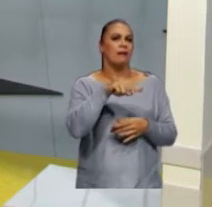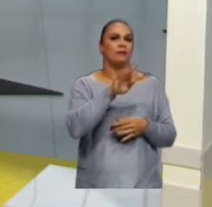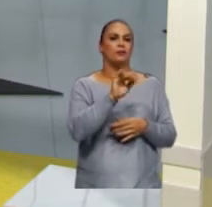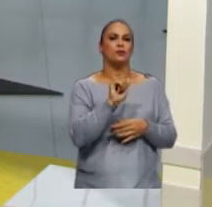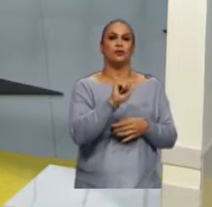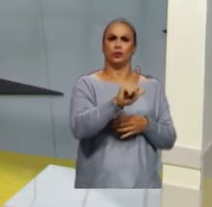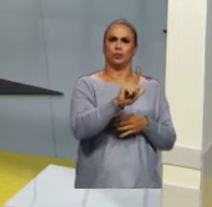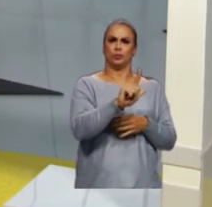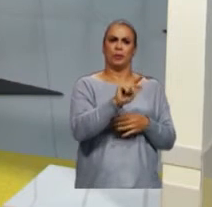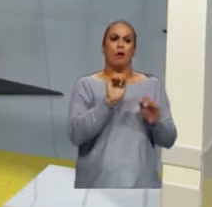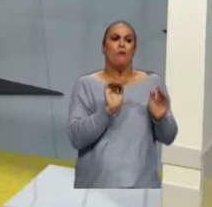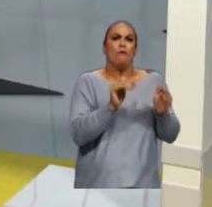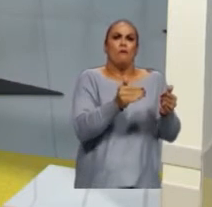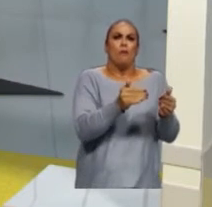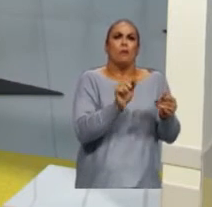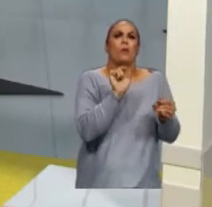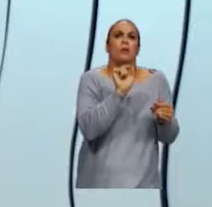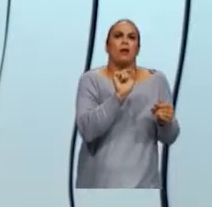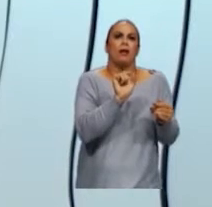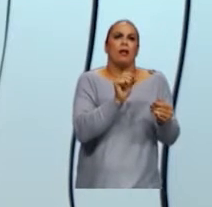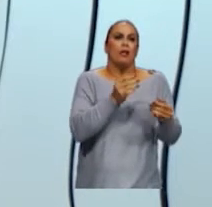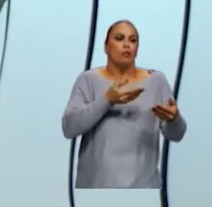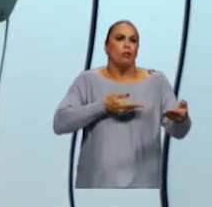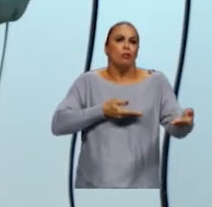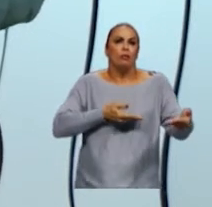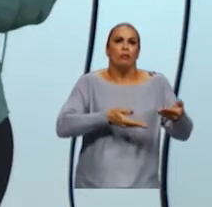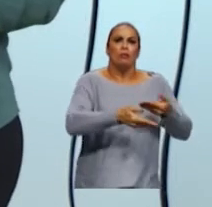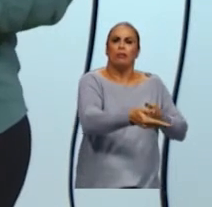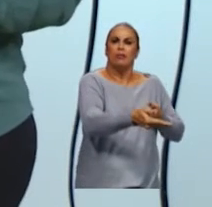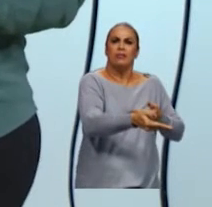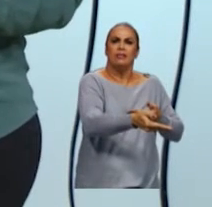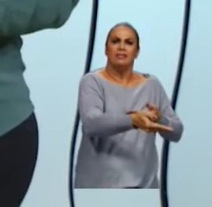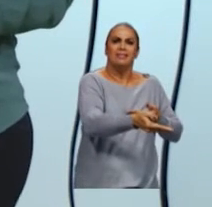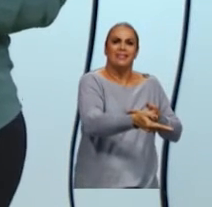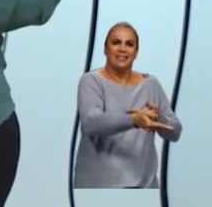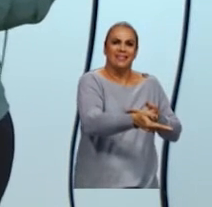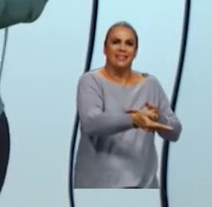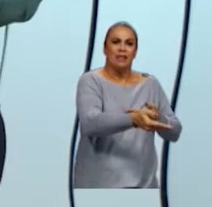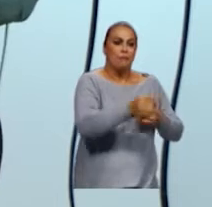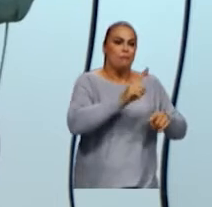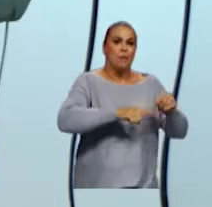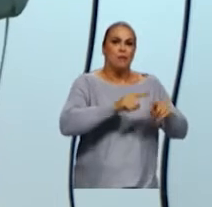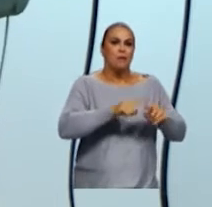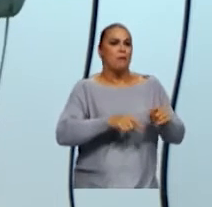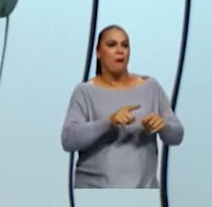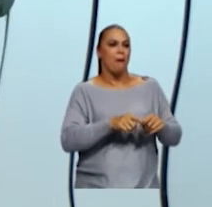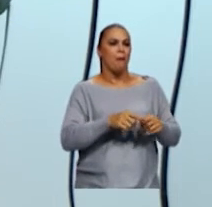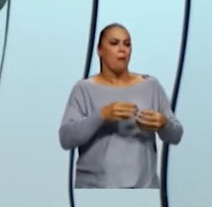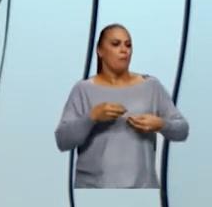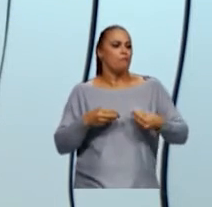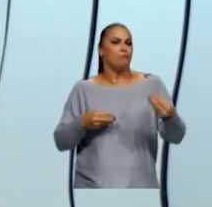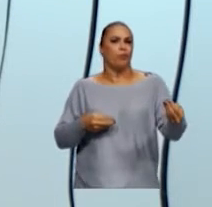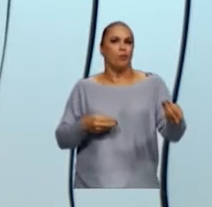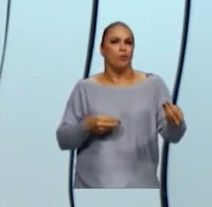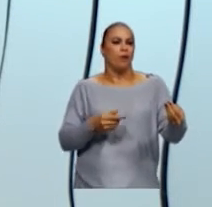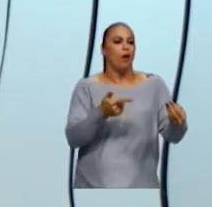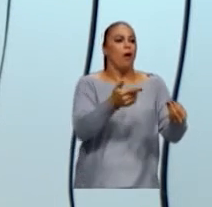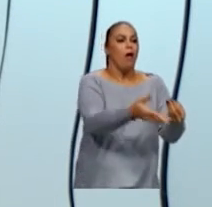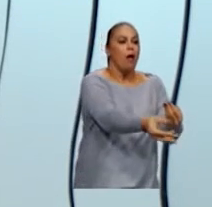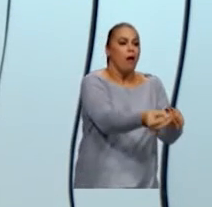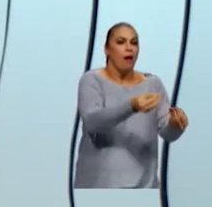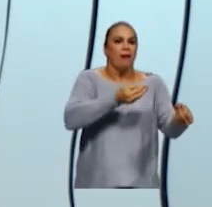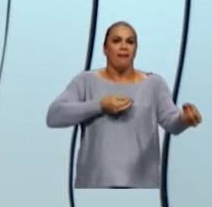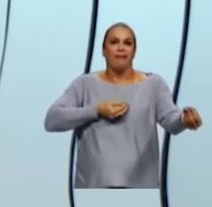for retomar a história, a gente está num período associado aí às grandes navegações, né? Quando os países